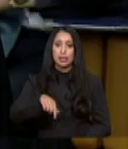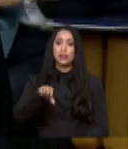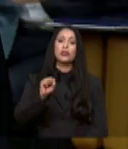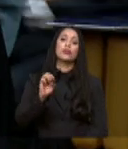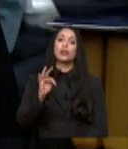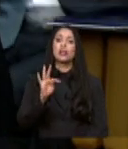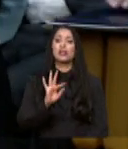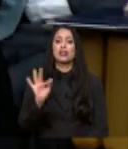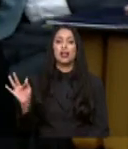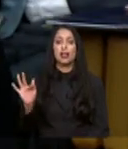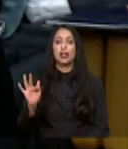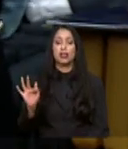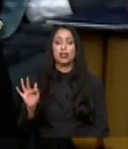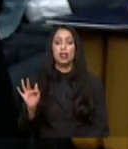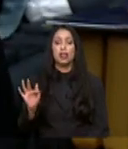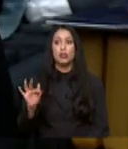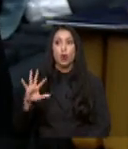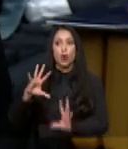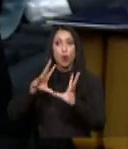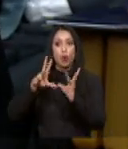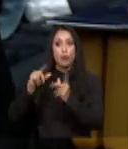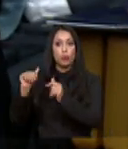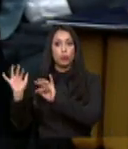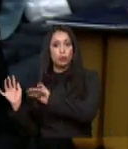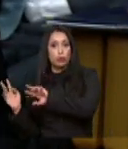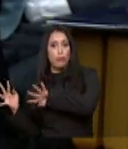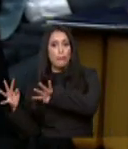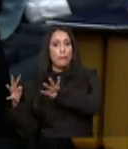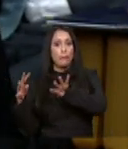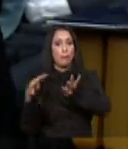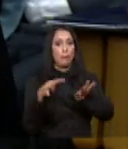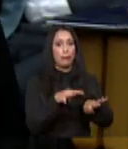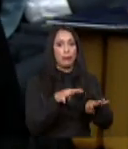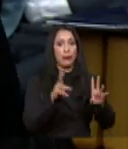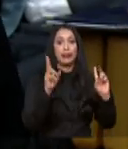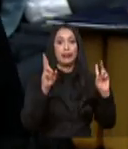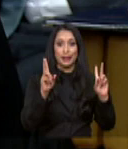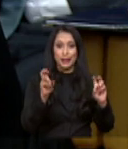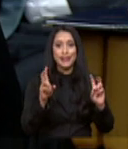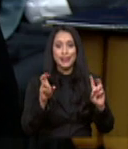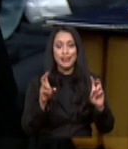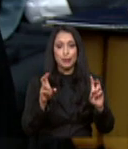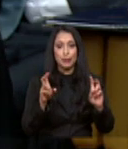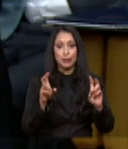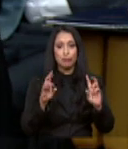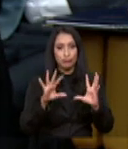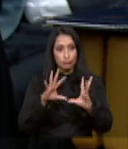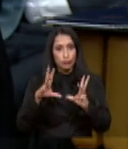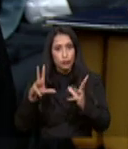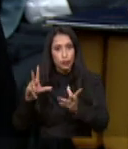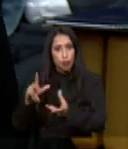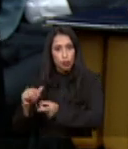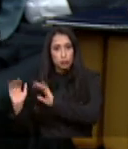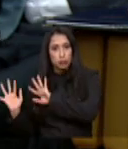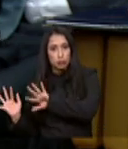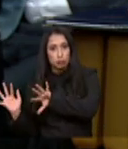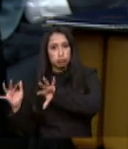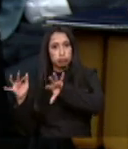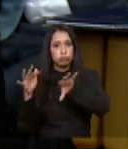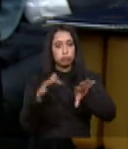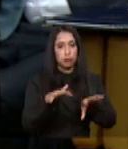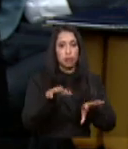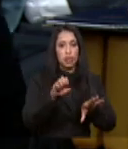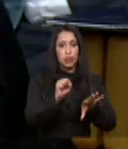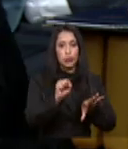Corte. O mundo está de olhos postos nesta temática. O mundo está de olhos postos nesta